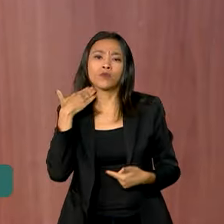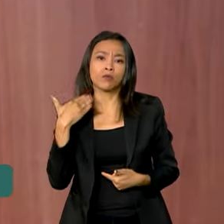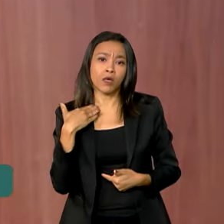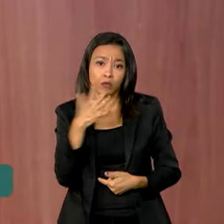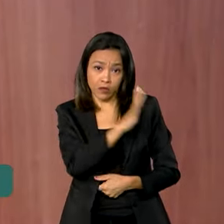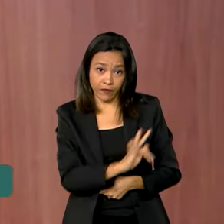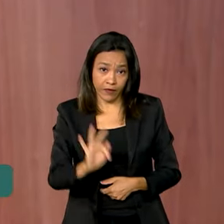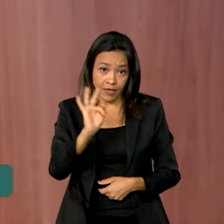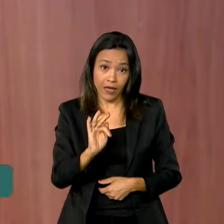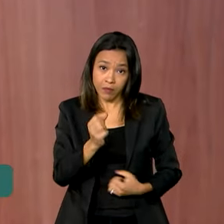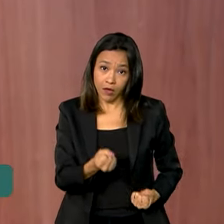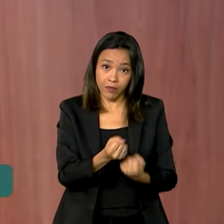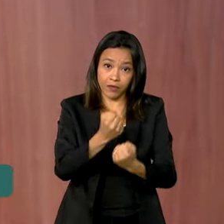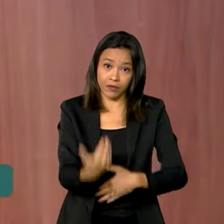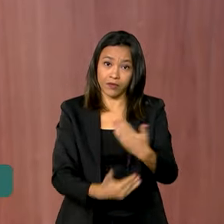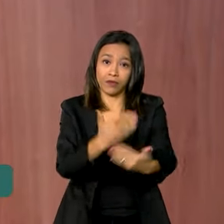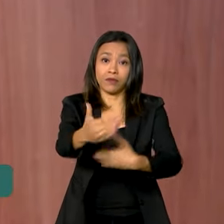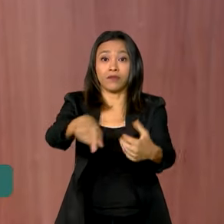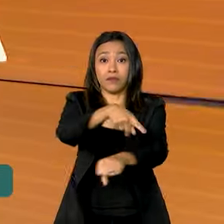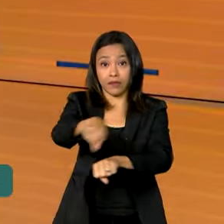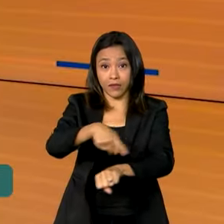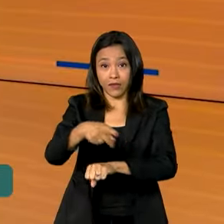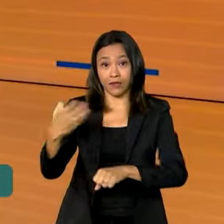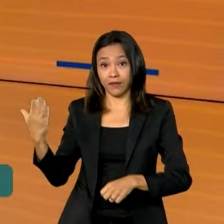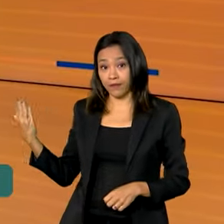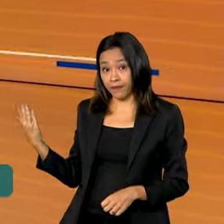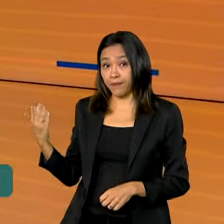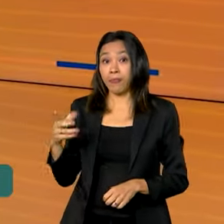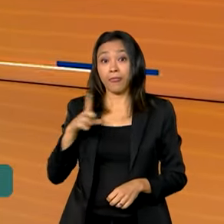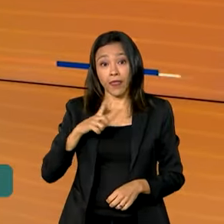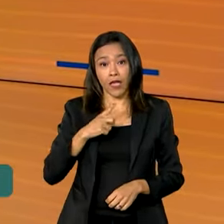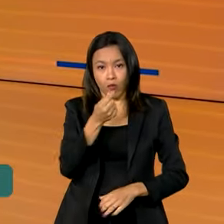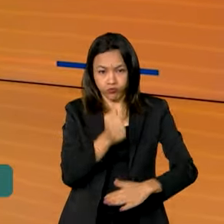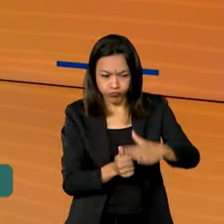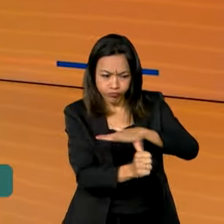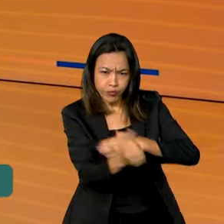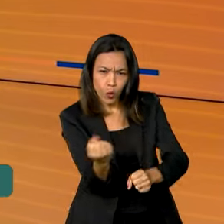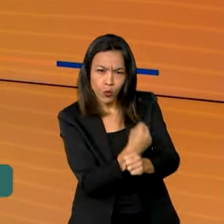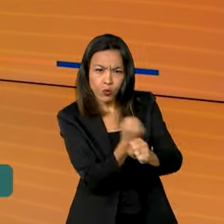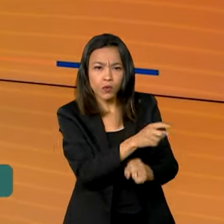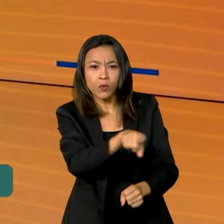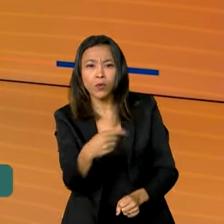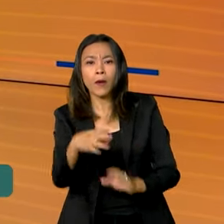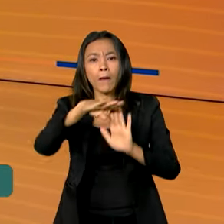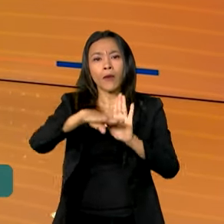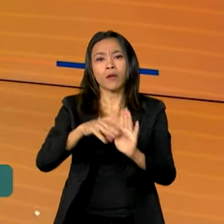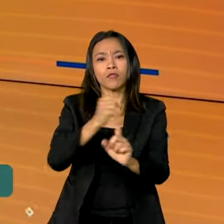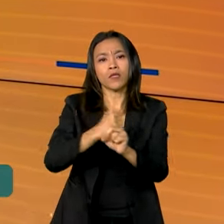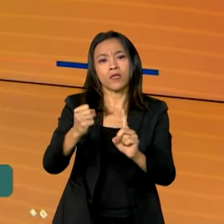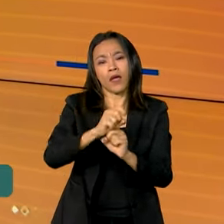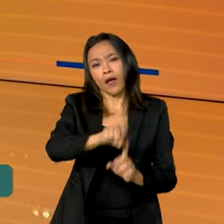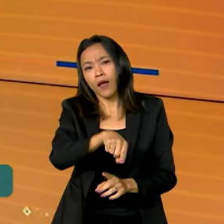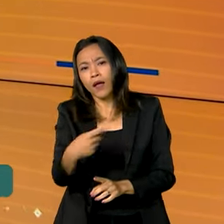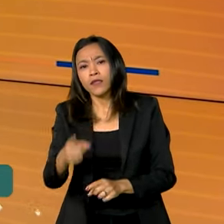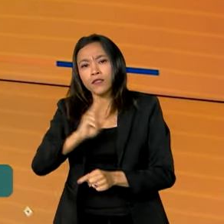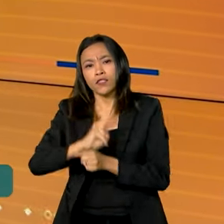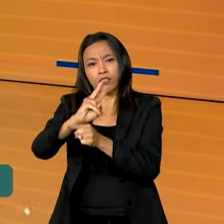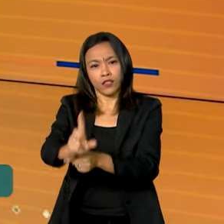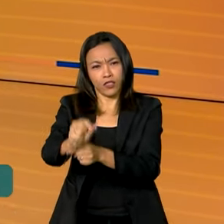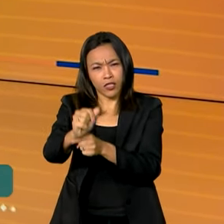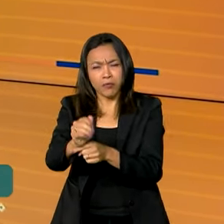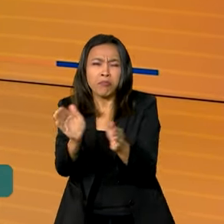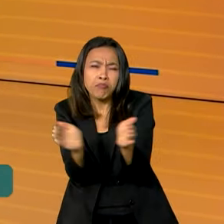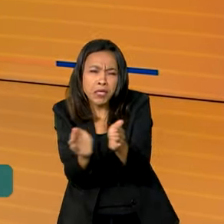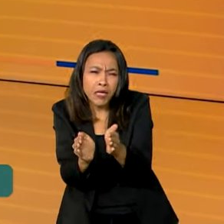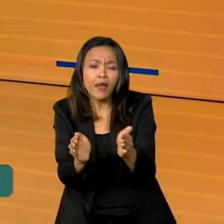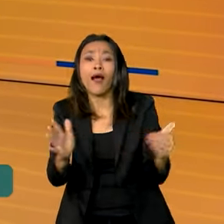federais no desenvolvimento do país. Eles financiam obras, programas sociais, fornecem crédito para micro,